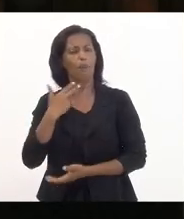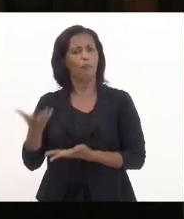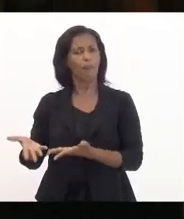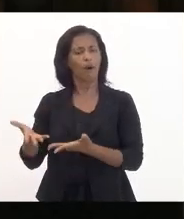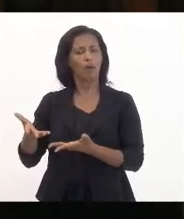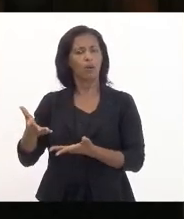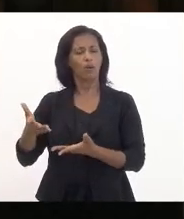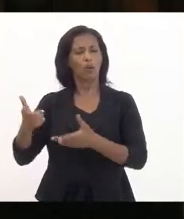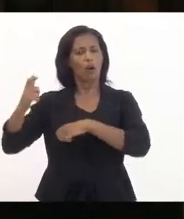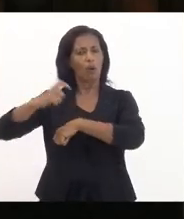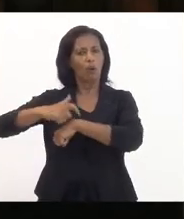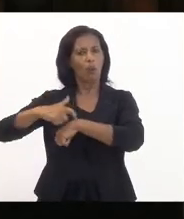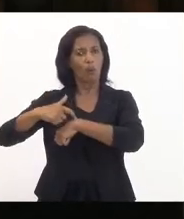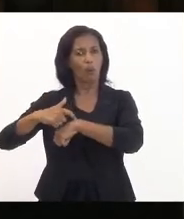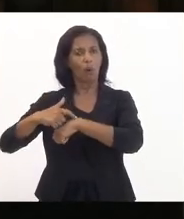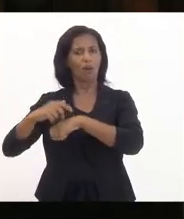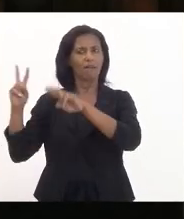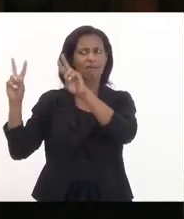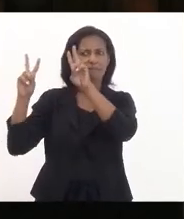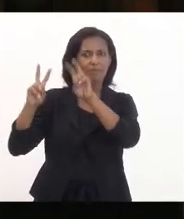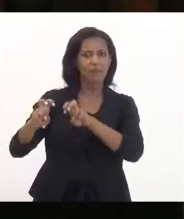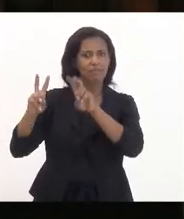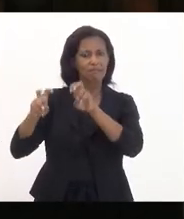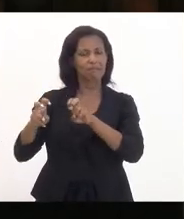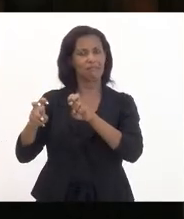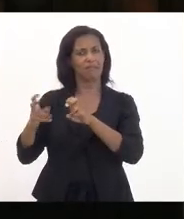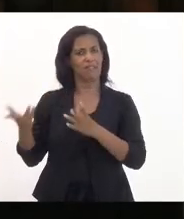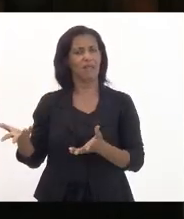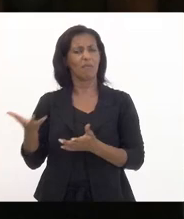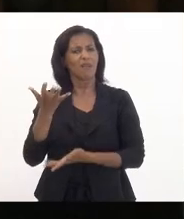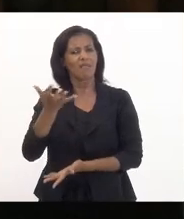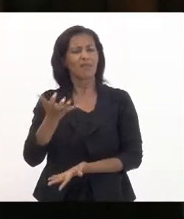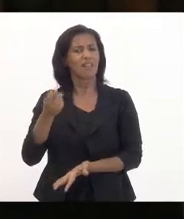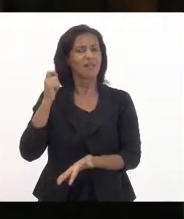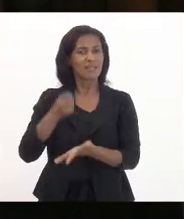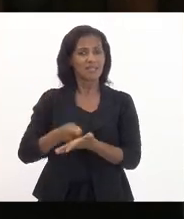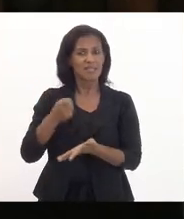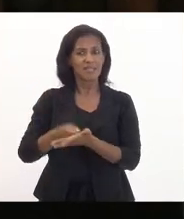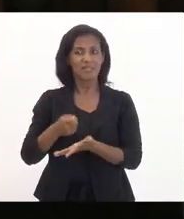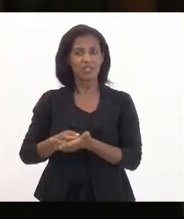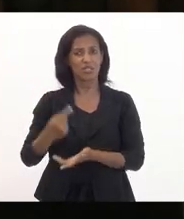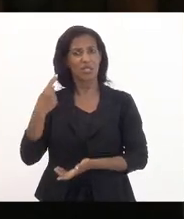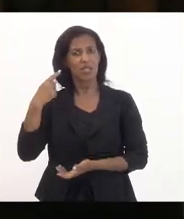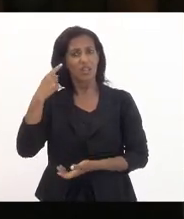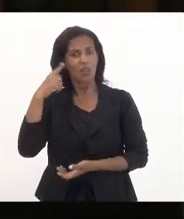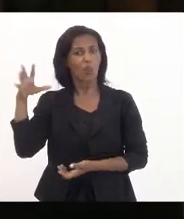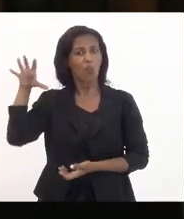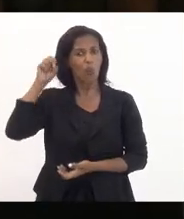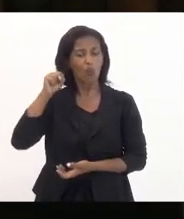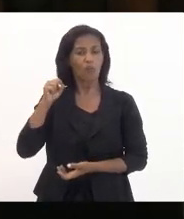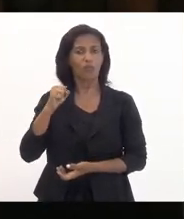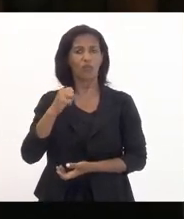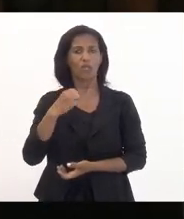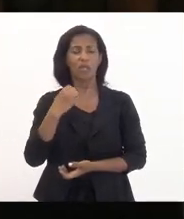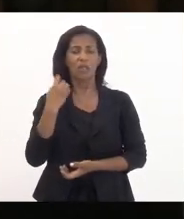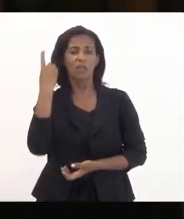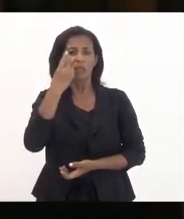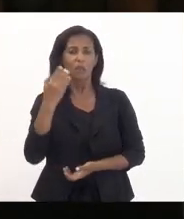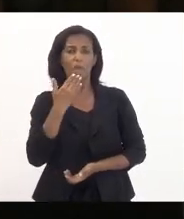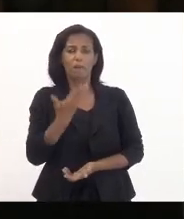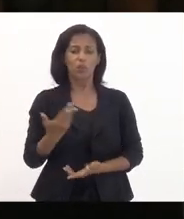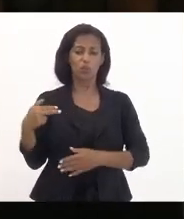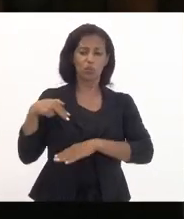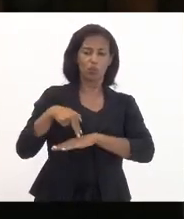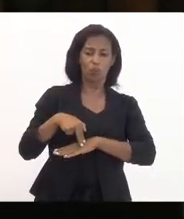desse parlamento de discutir temas relevantes, querendo insistir na tecla. Eu escutei os deputados aqui pedindo a palavra hoje,